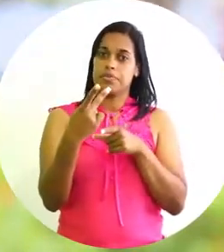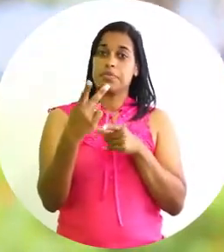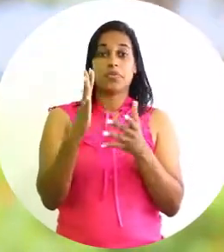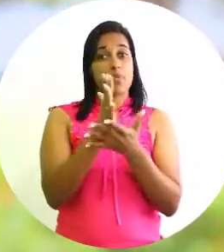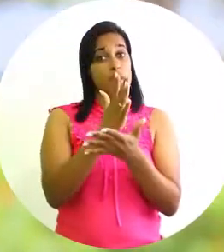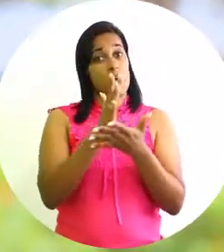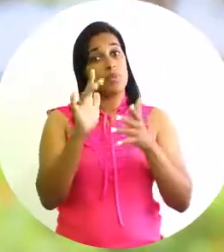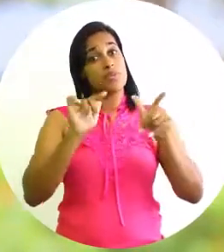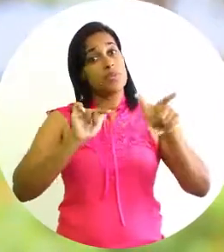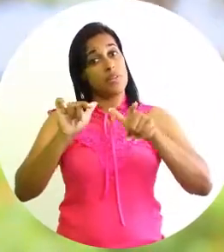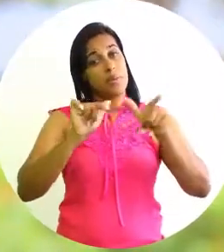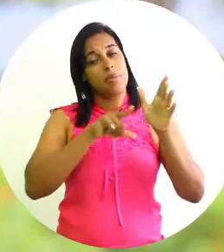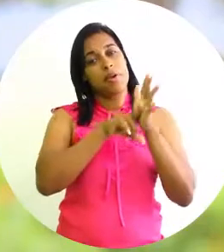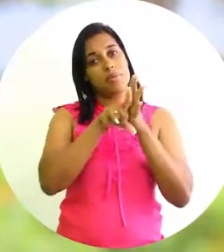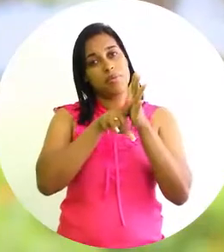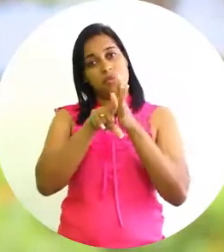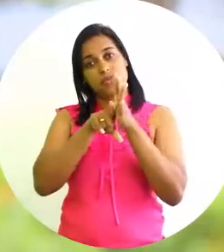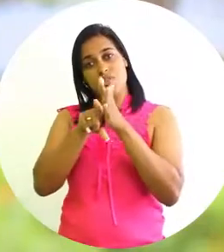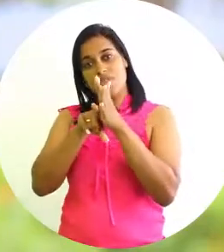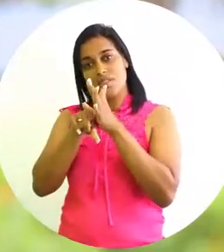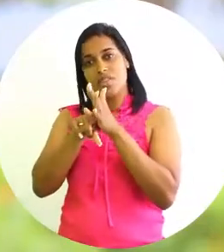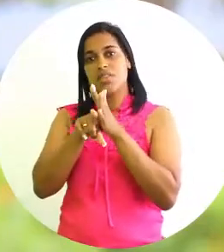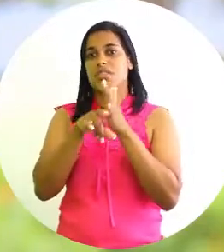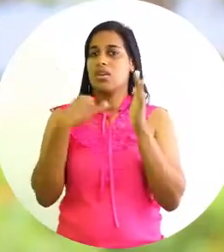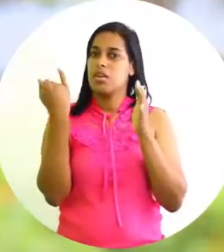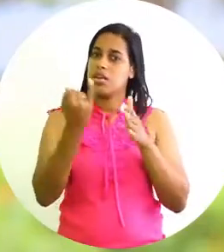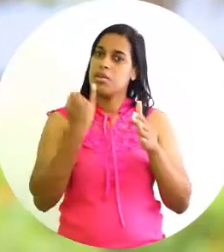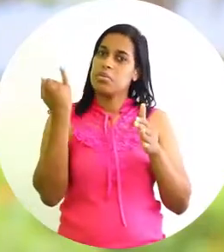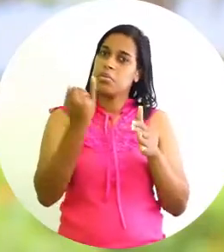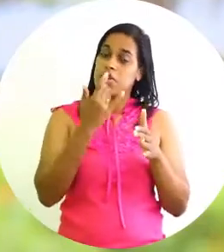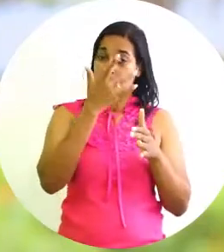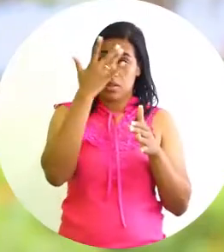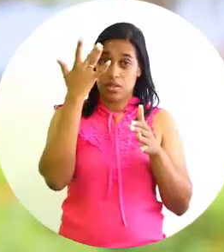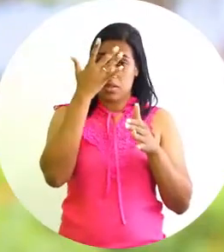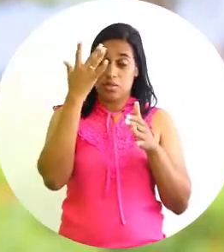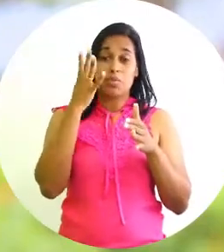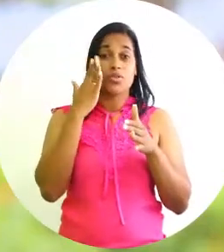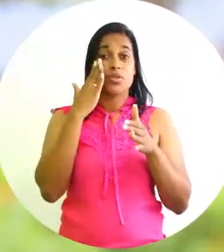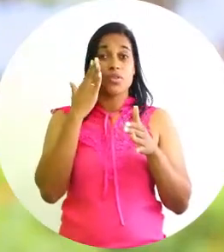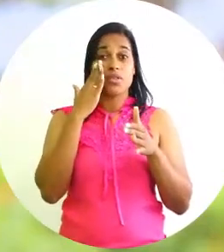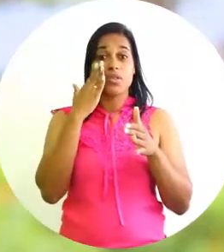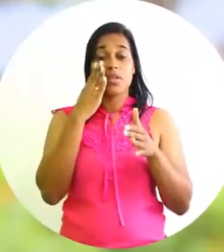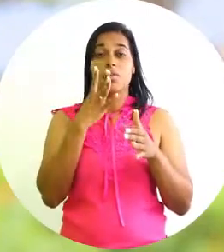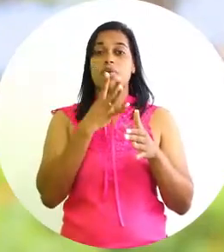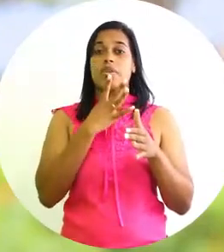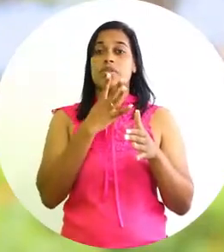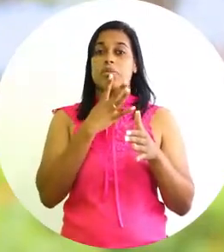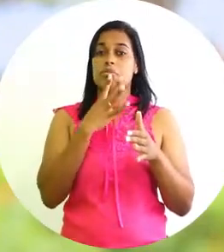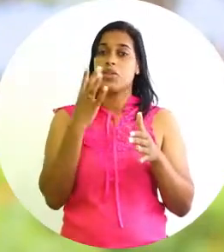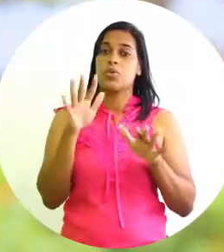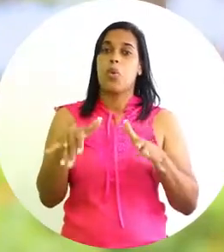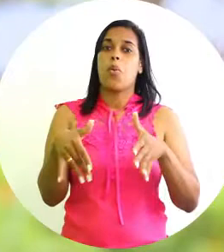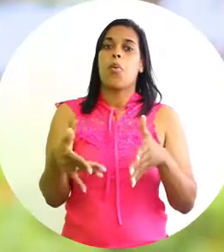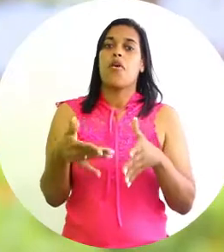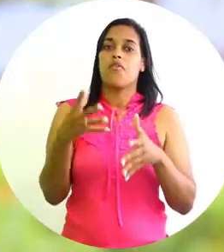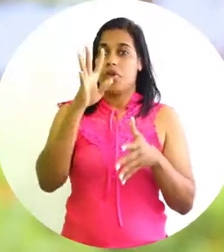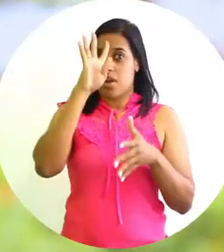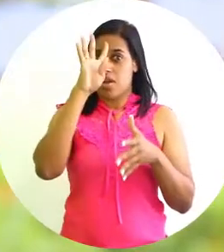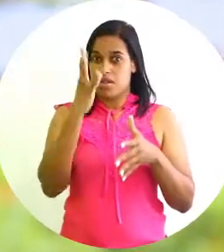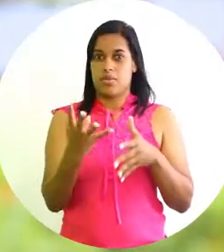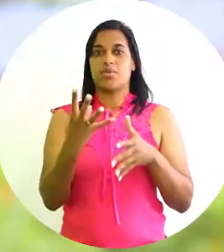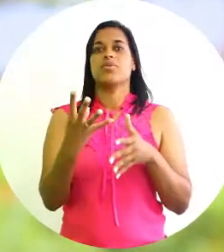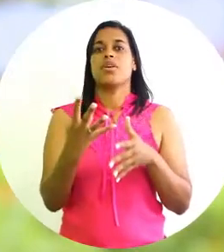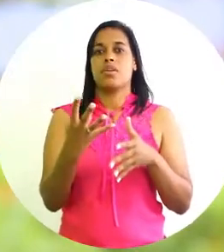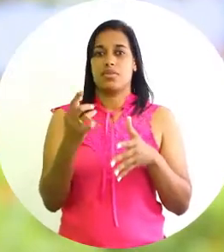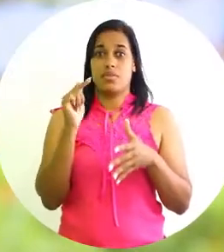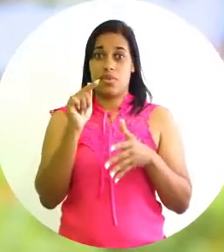algum trabalho, alguma pesquisa, alguma investigação, é importante que as pessoas tomem conhecimento sobre qual foi o resultado